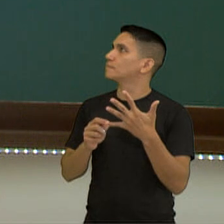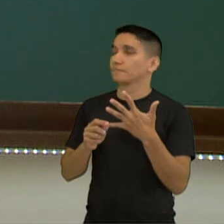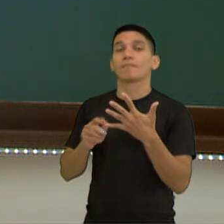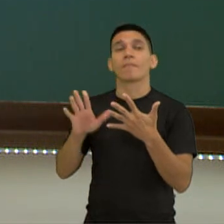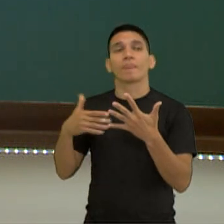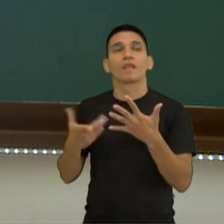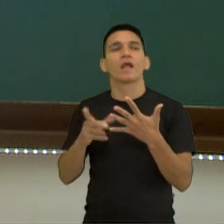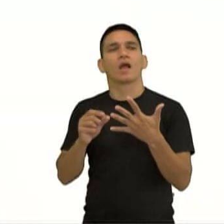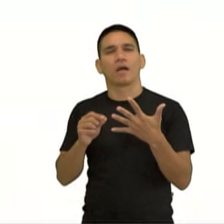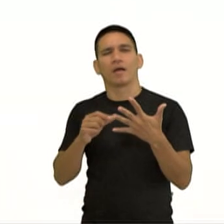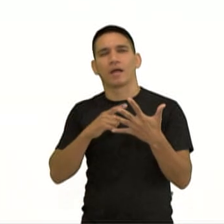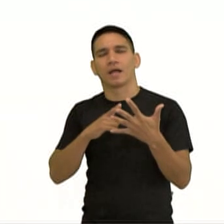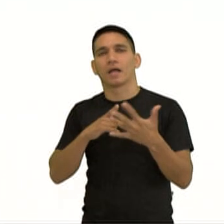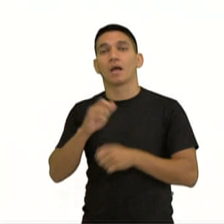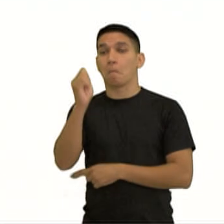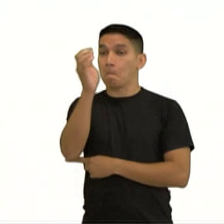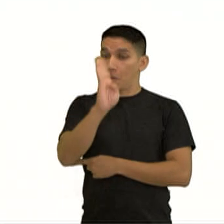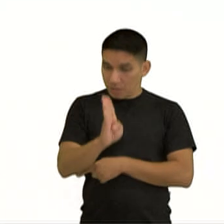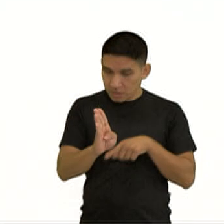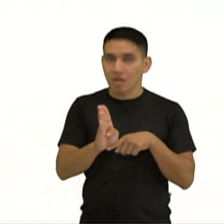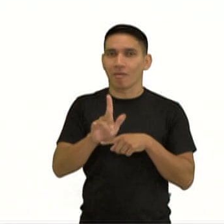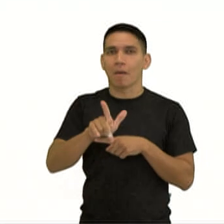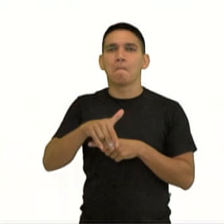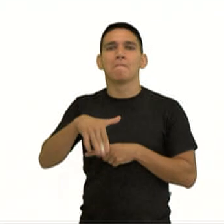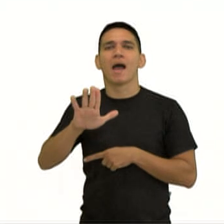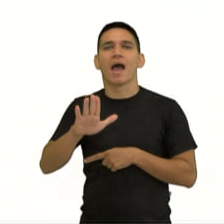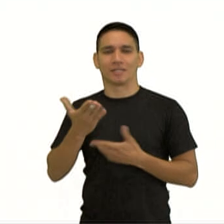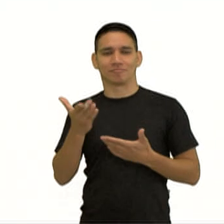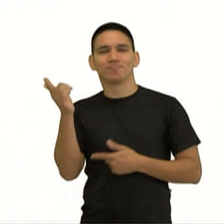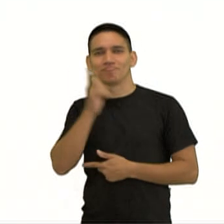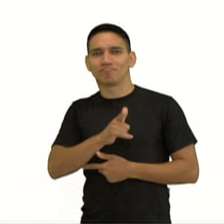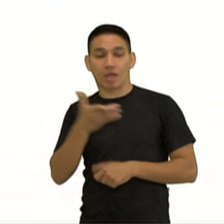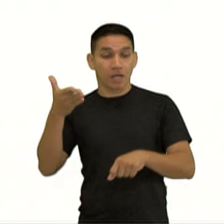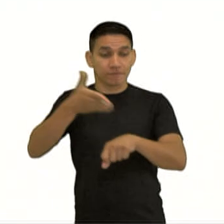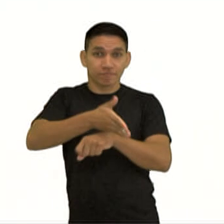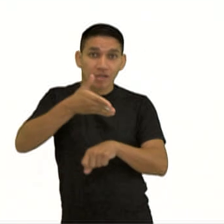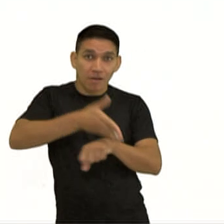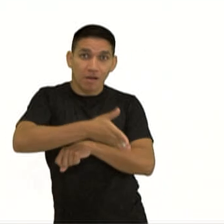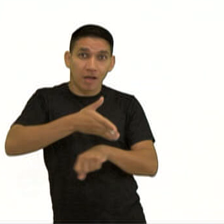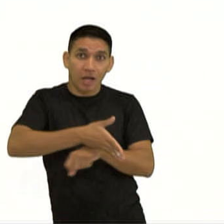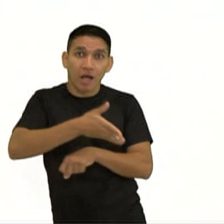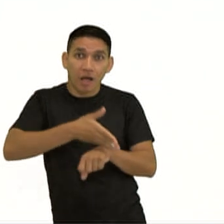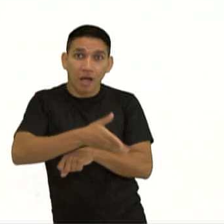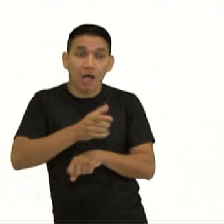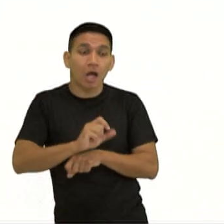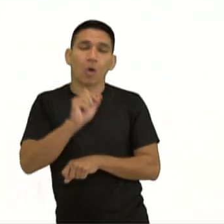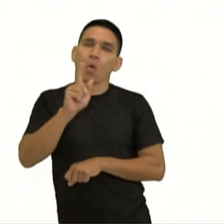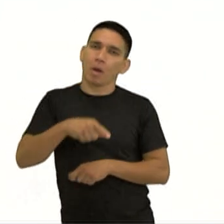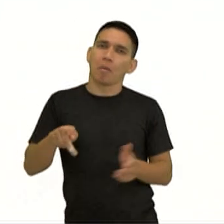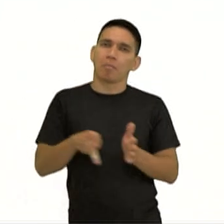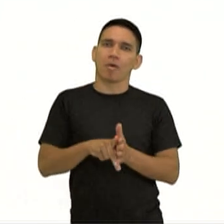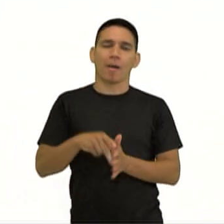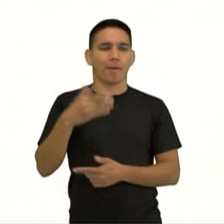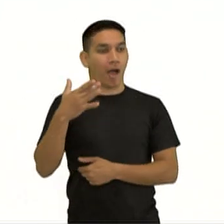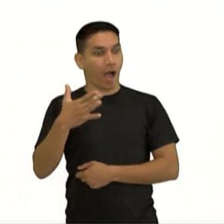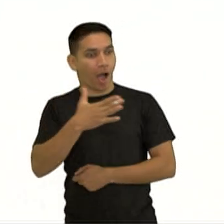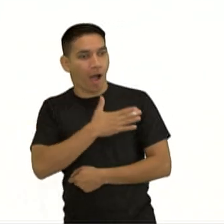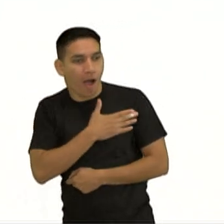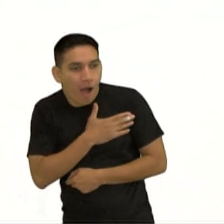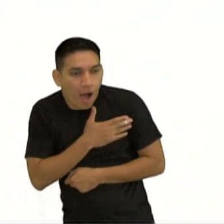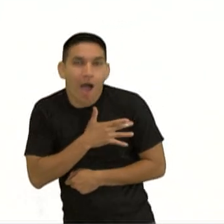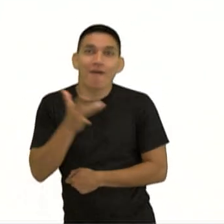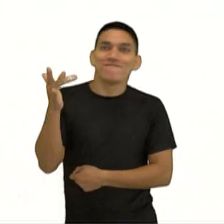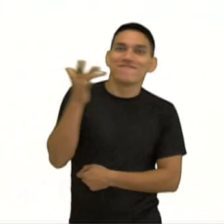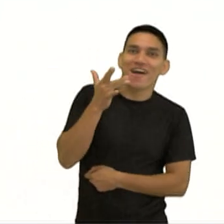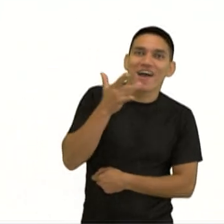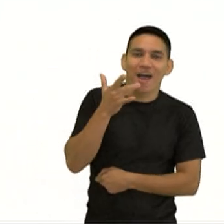nós temos aqui, o Brasil está se tornando mais acessível, o Brasil está se tornando um destino favorito de viagem,